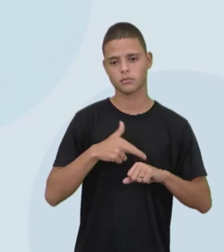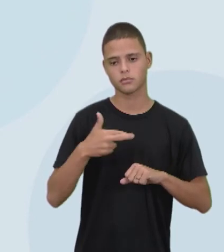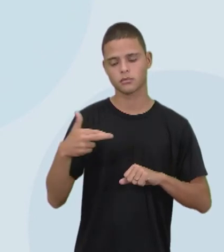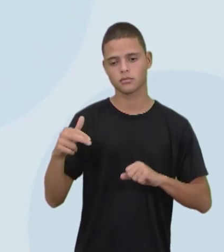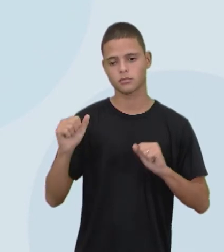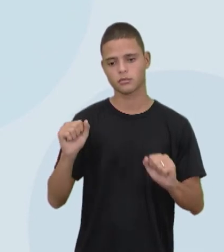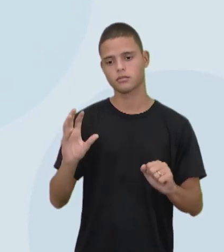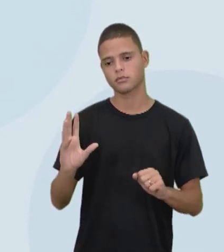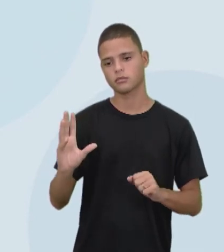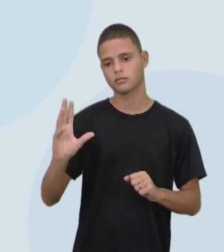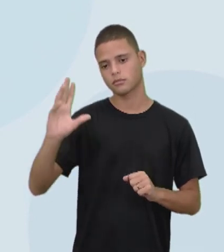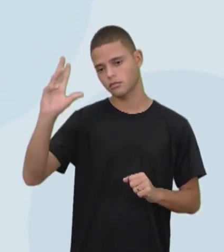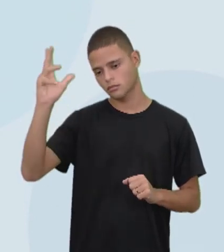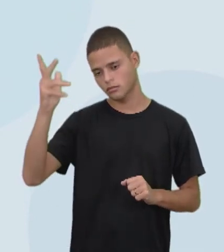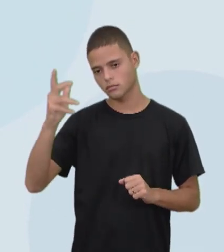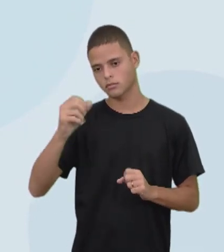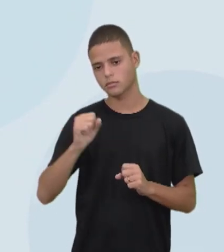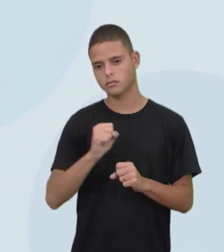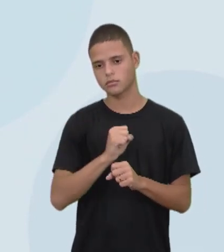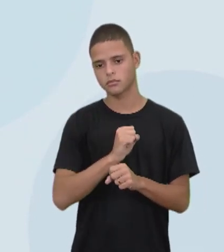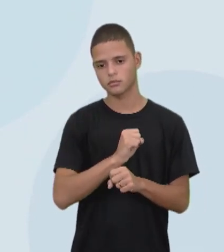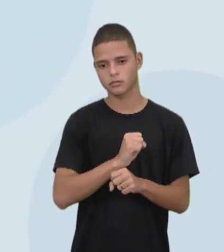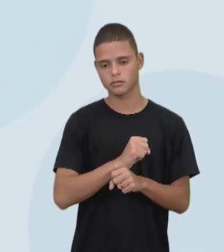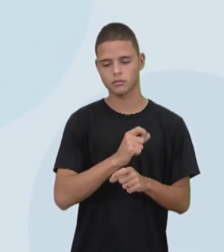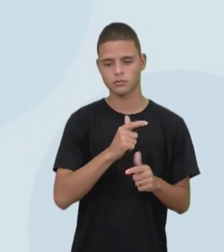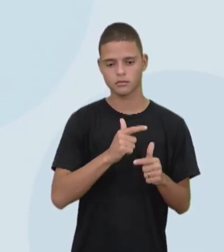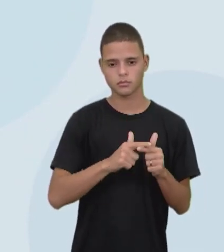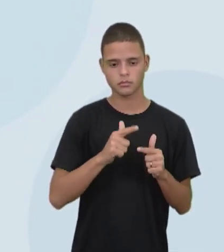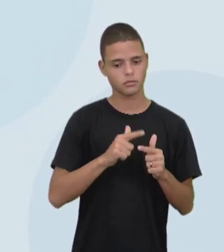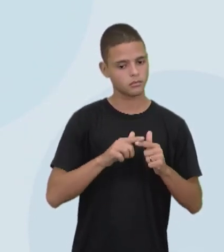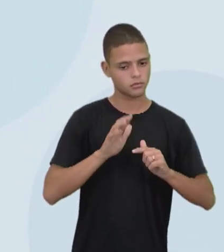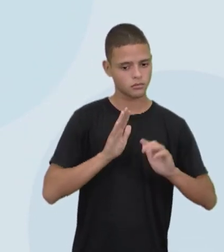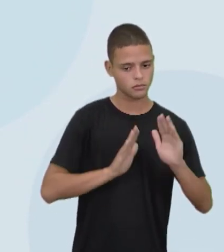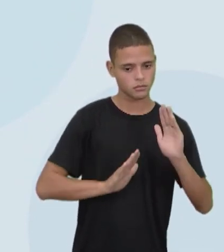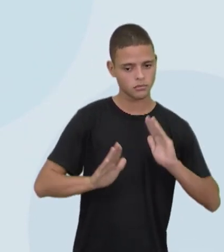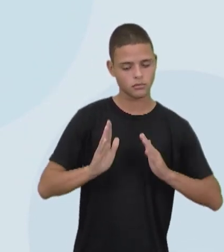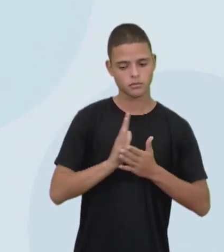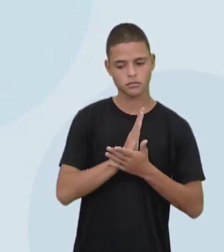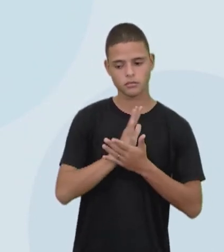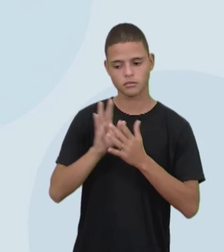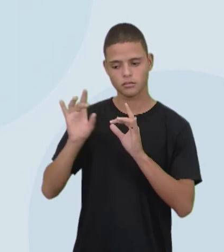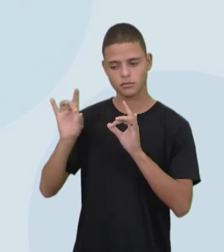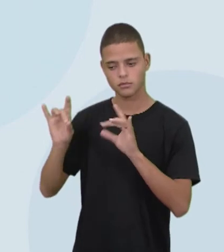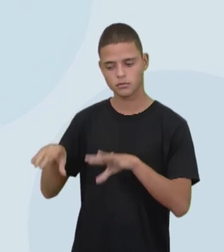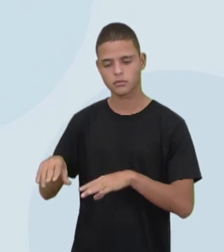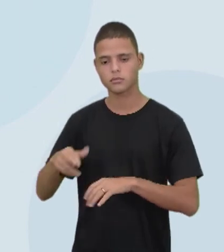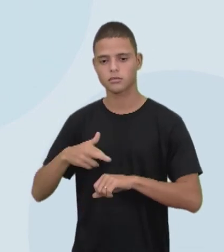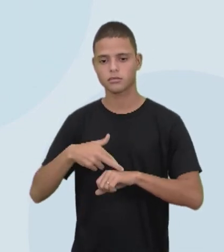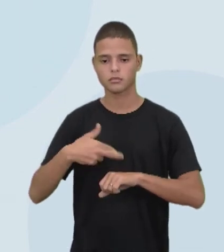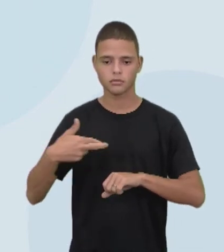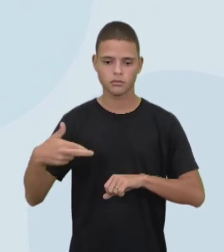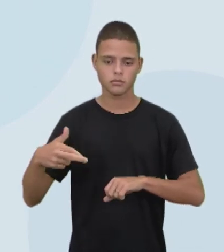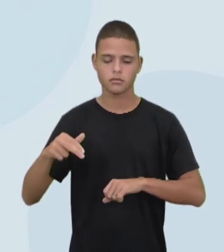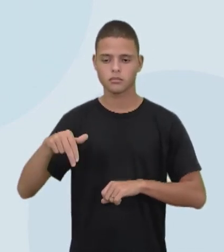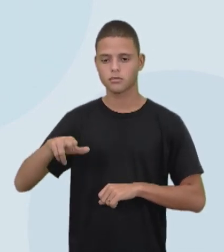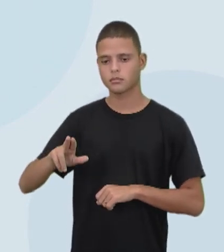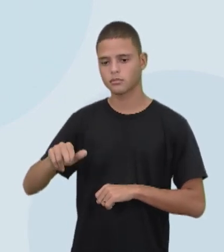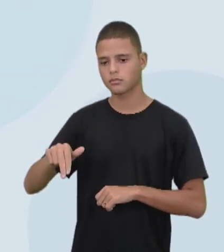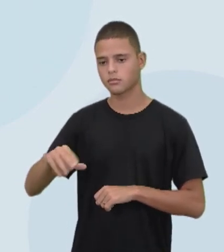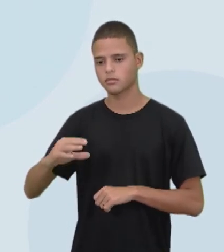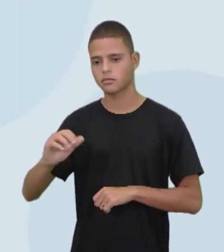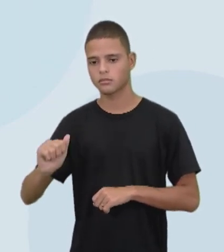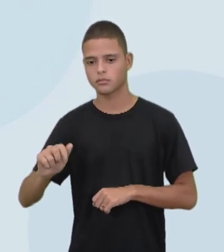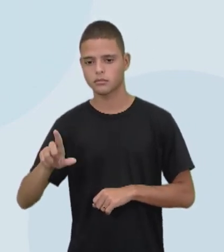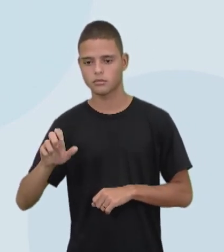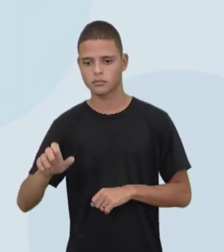na operação, com certeza o trabalho precisa de ter muito cuidado com o lixo que sobra, a gente chama de lixo nuclear. No tempo em que está